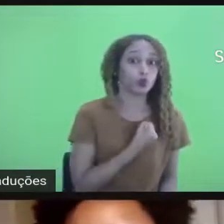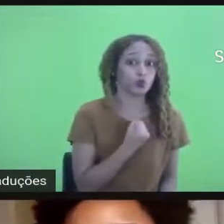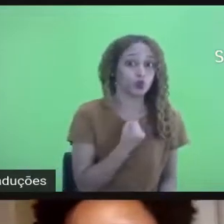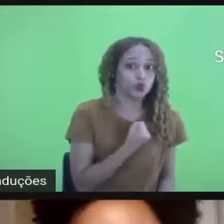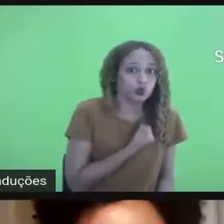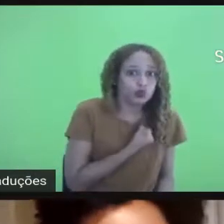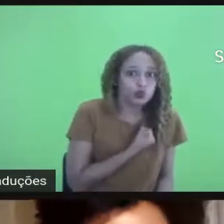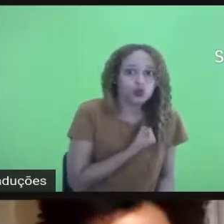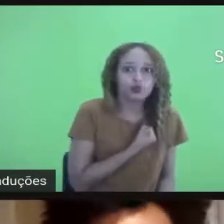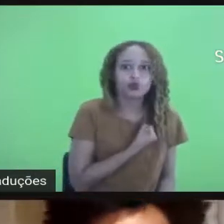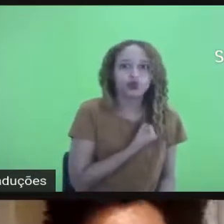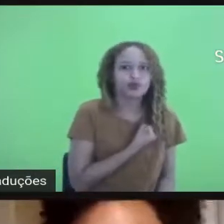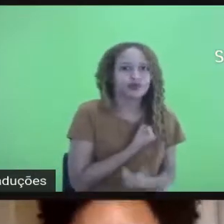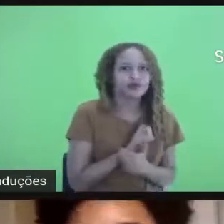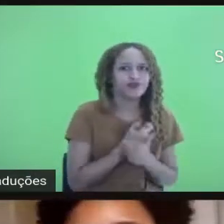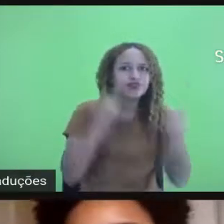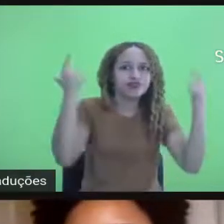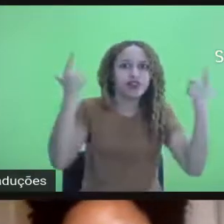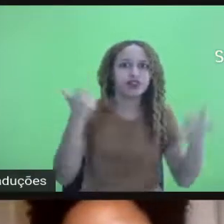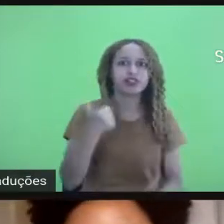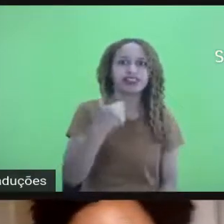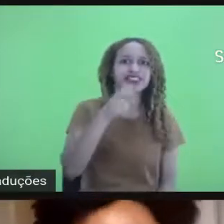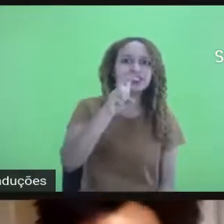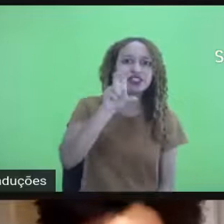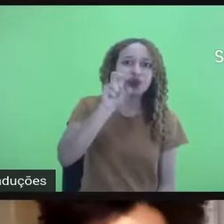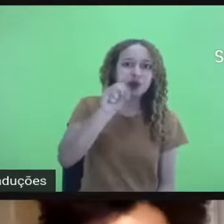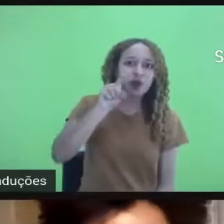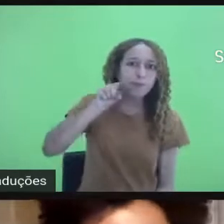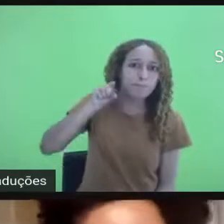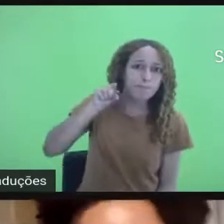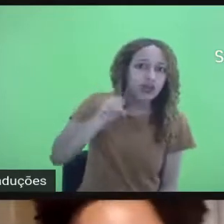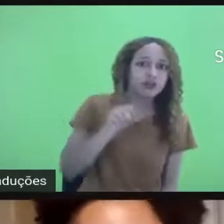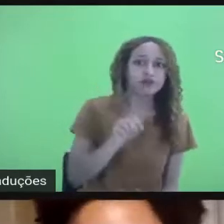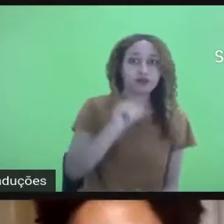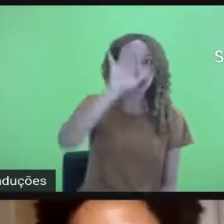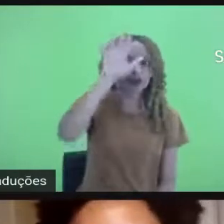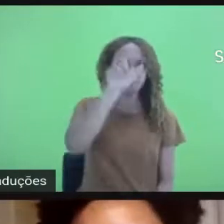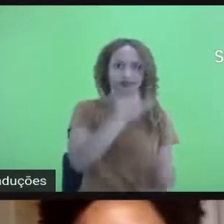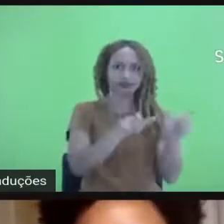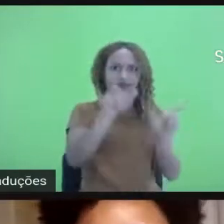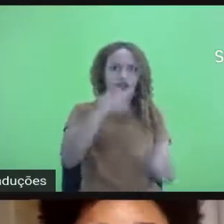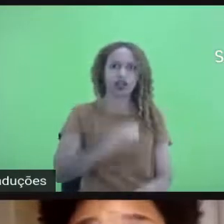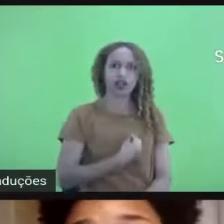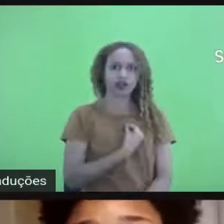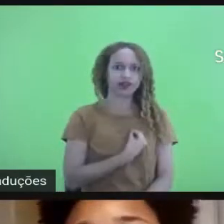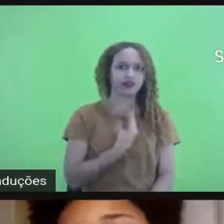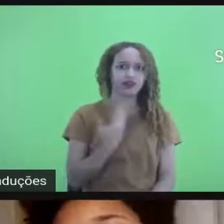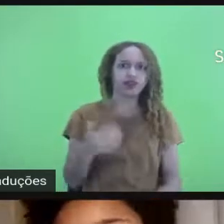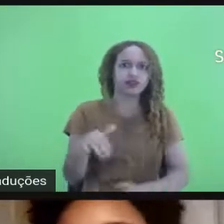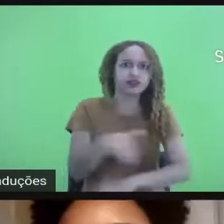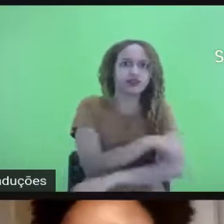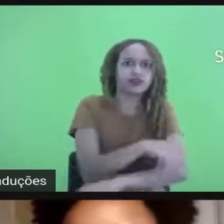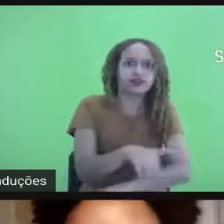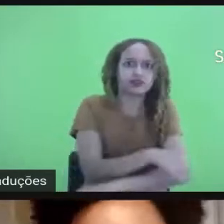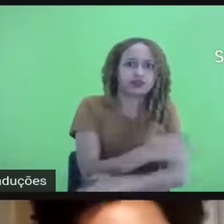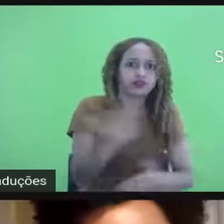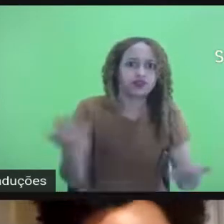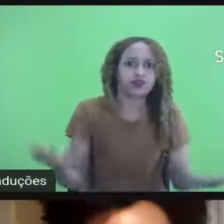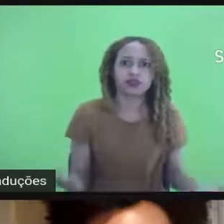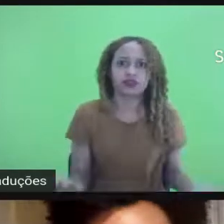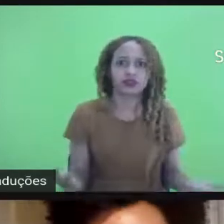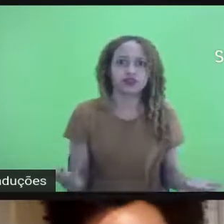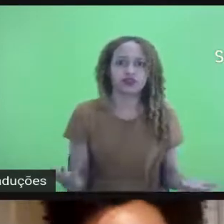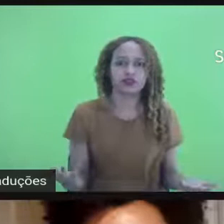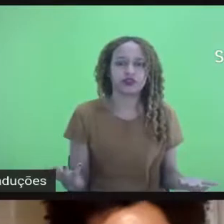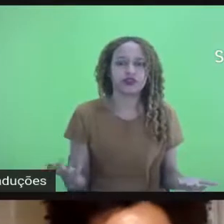gritante, mais de 150 mil pessoas vivendo em situação de rua, podendo contar com cerca de